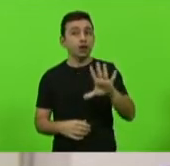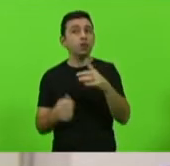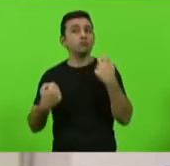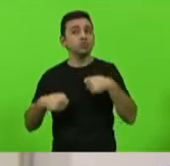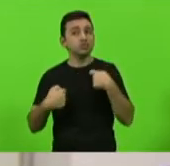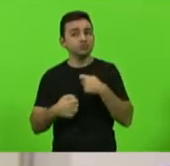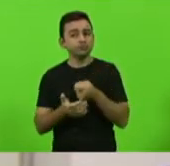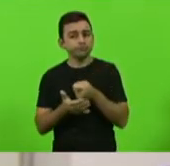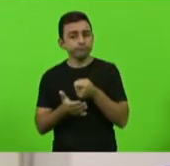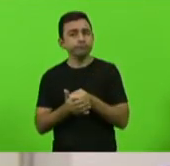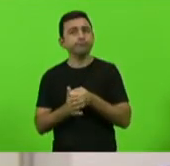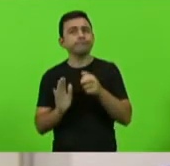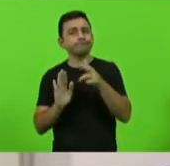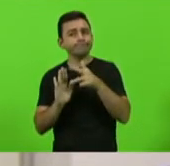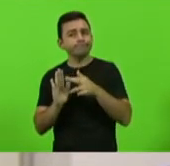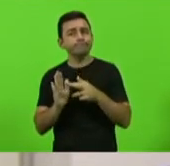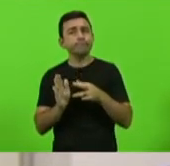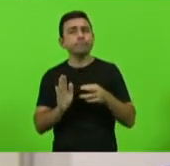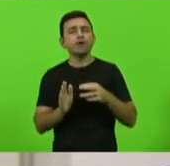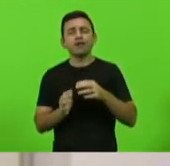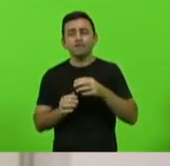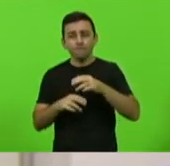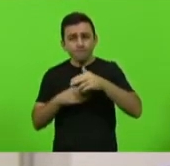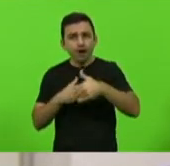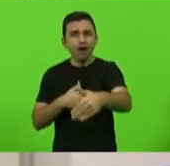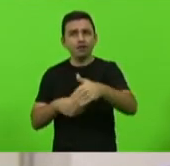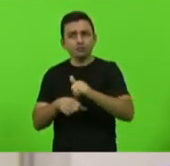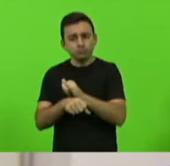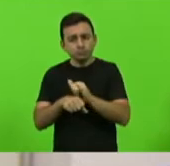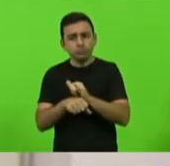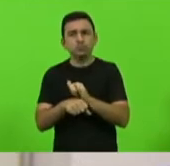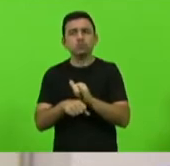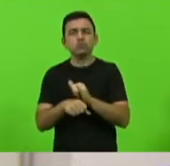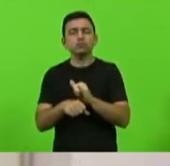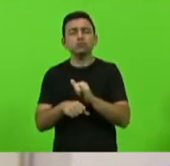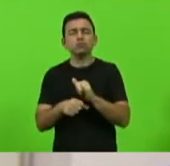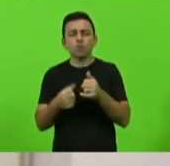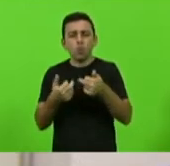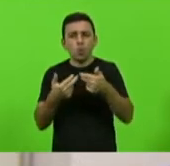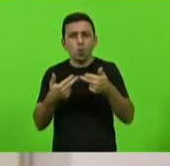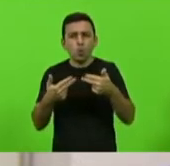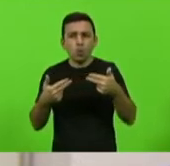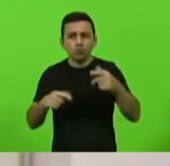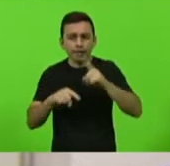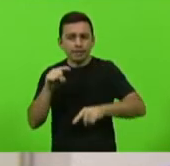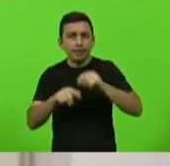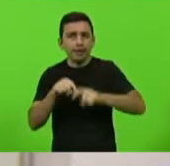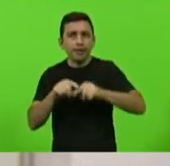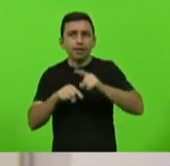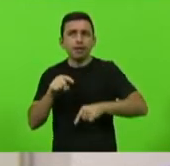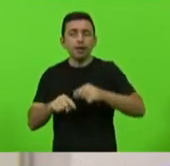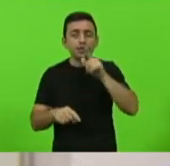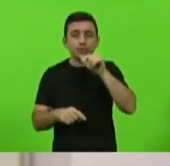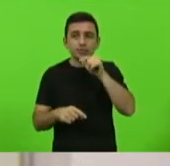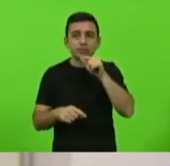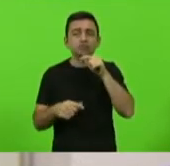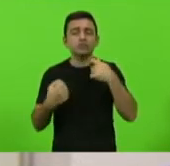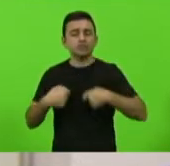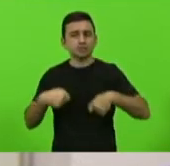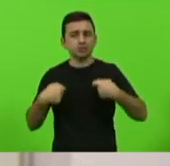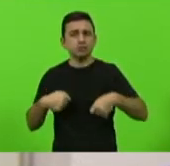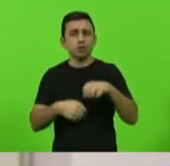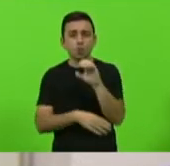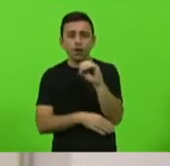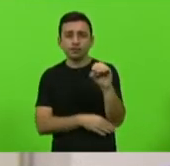uma política eficiente de recursos hídricos no oeste de Santa Catarina, urgente. E não só